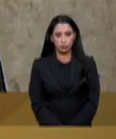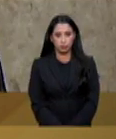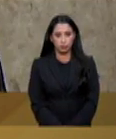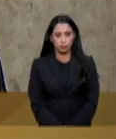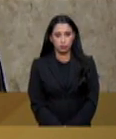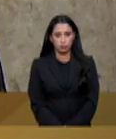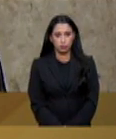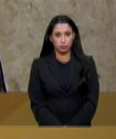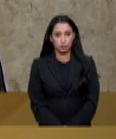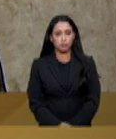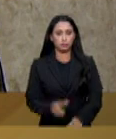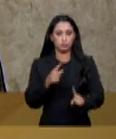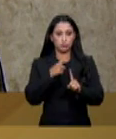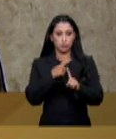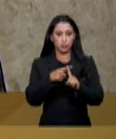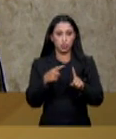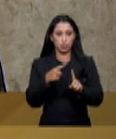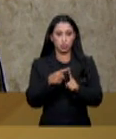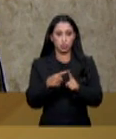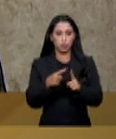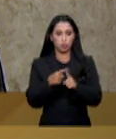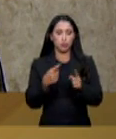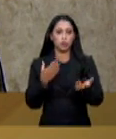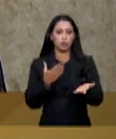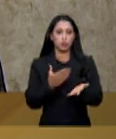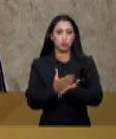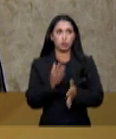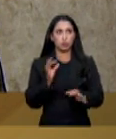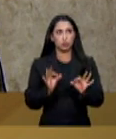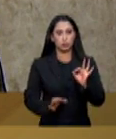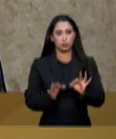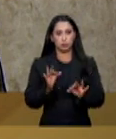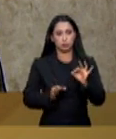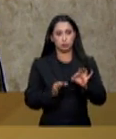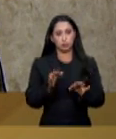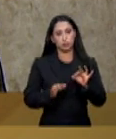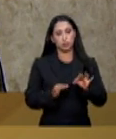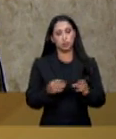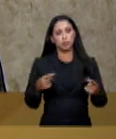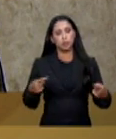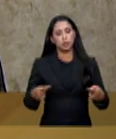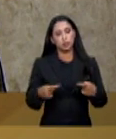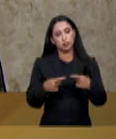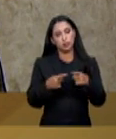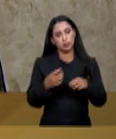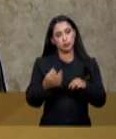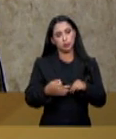Quer dizer, parcialmente procedente com os fundamentos utilizados pelo ministro Nunes Marques.